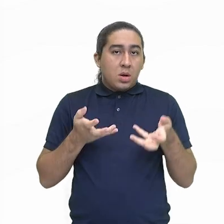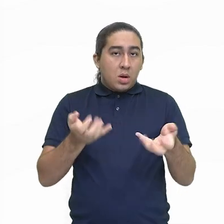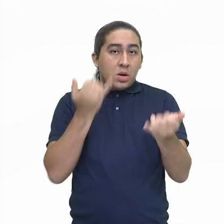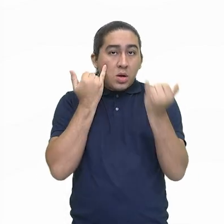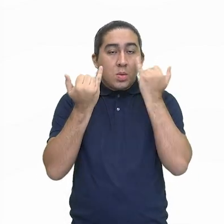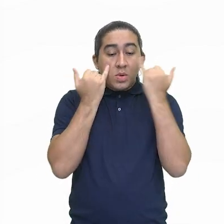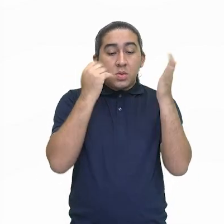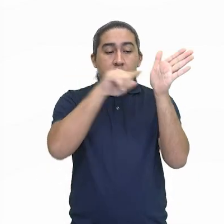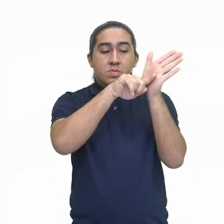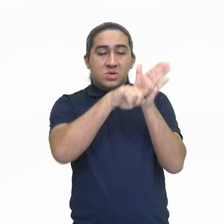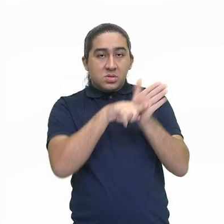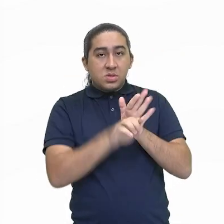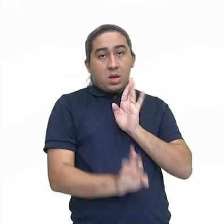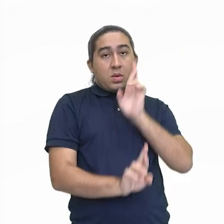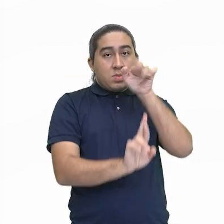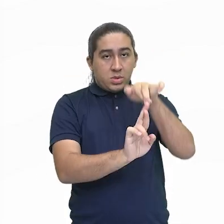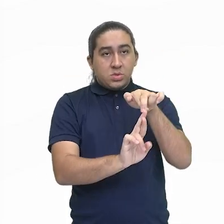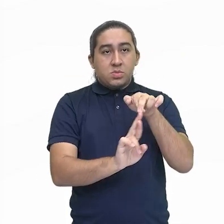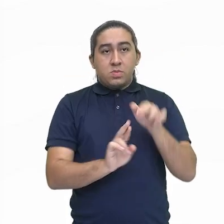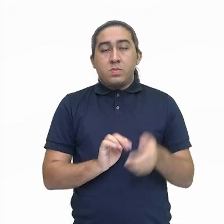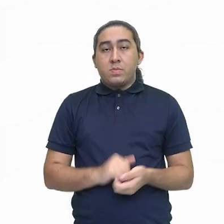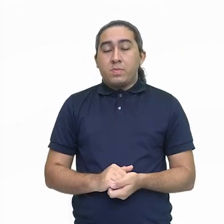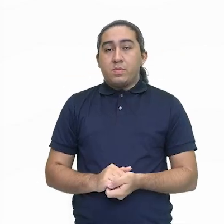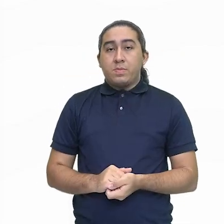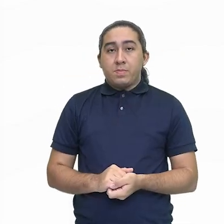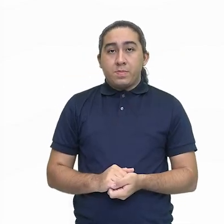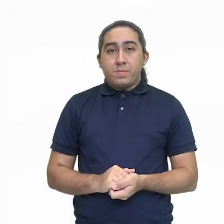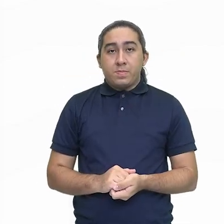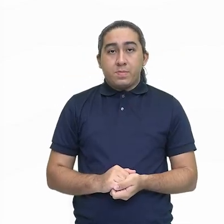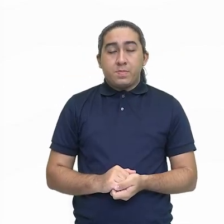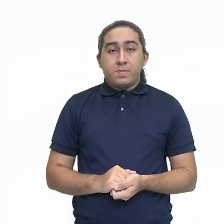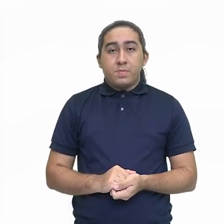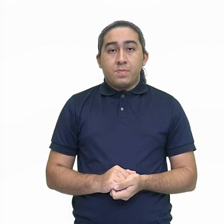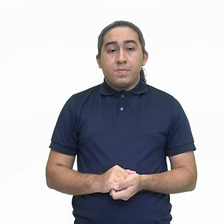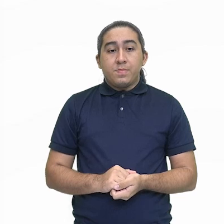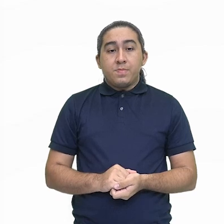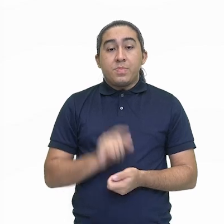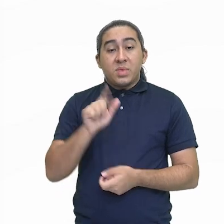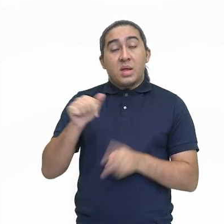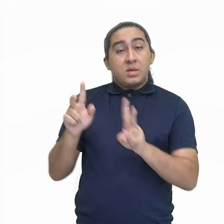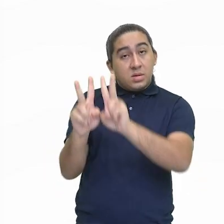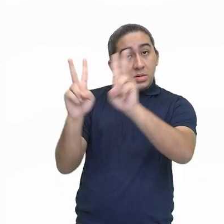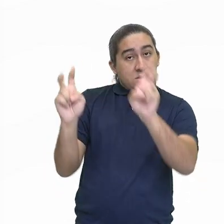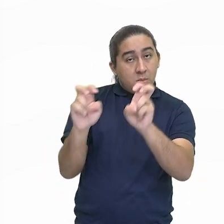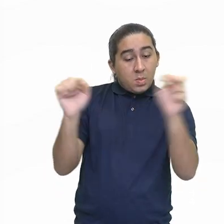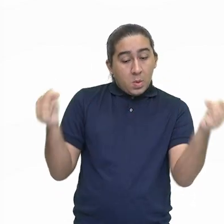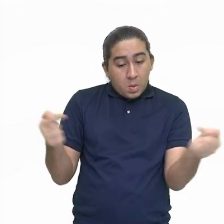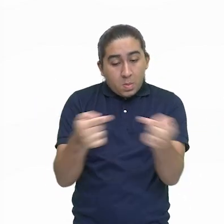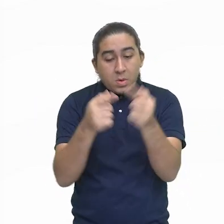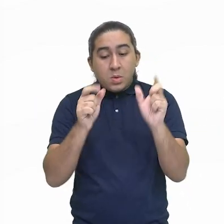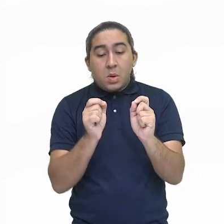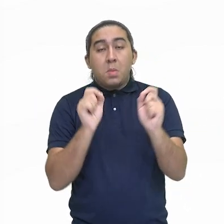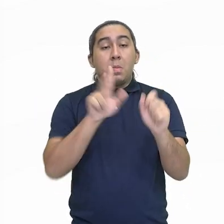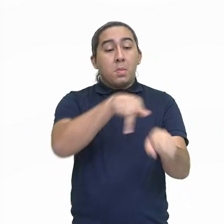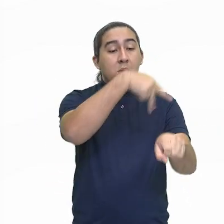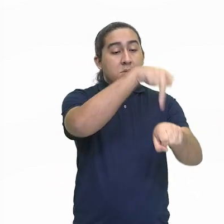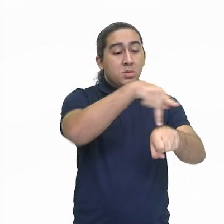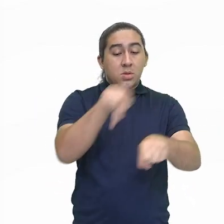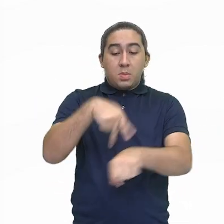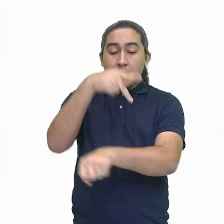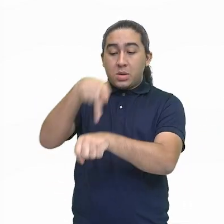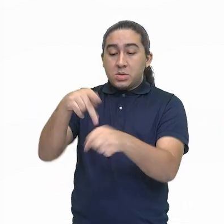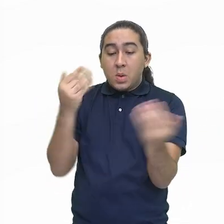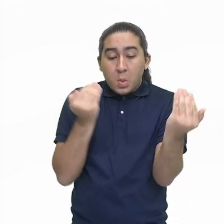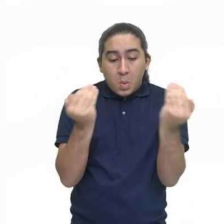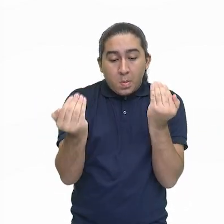querendo investigar, pesquisar esses dados, né. Esse indicador ele permite que os países eles sejam comparados, né?